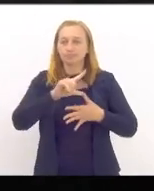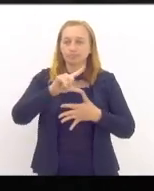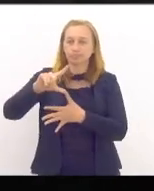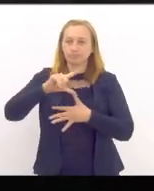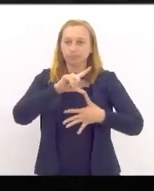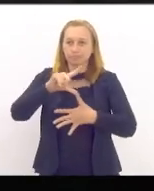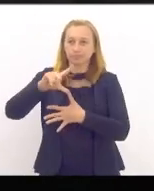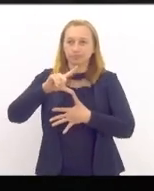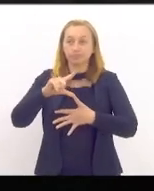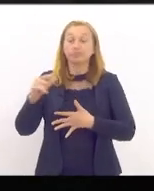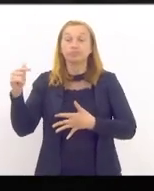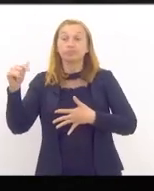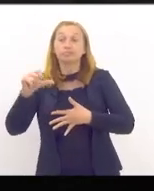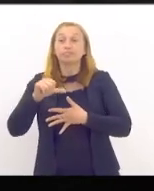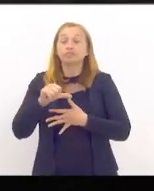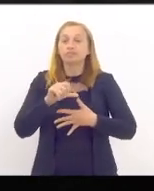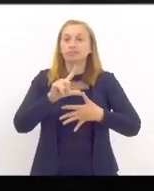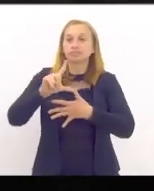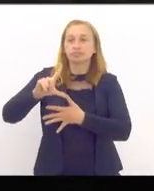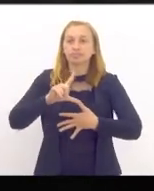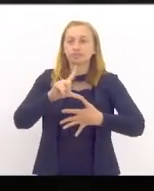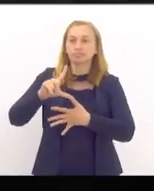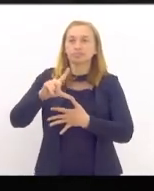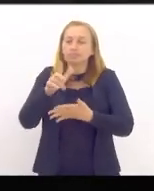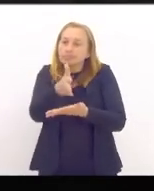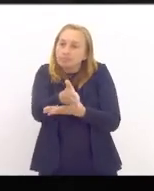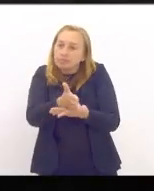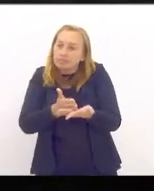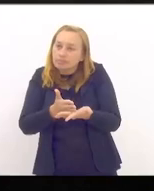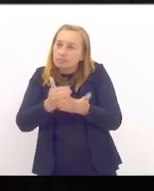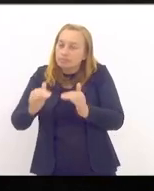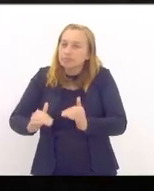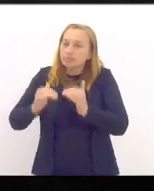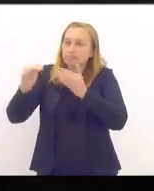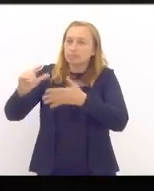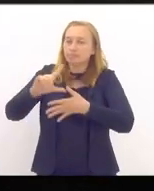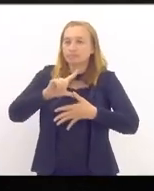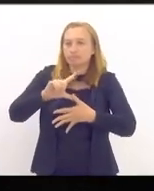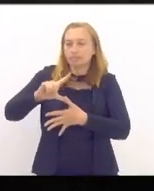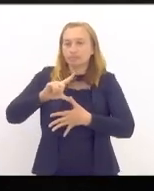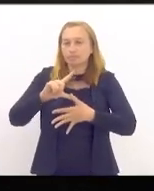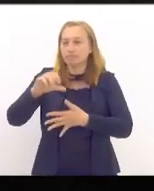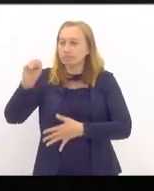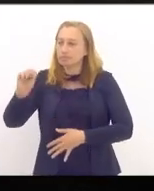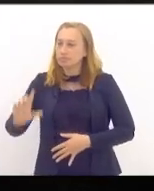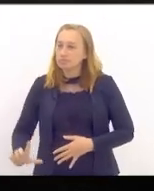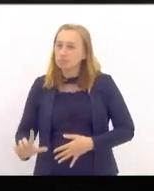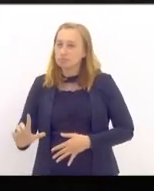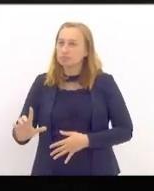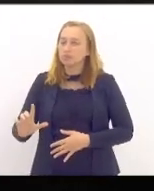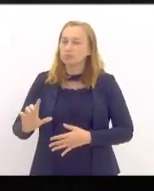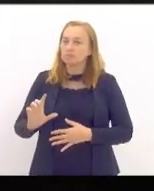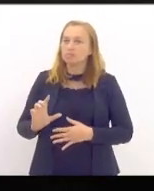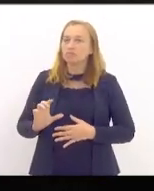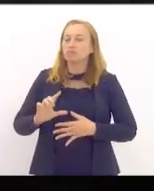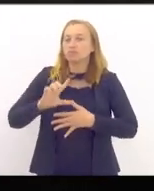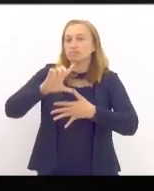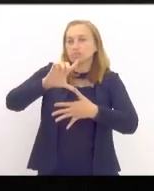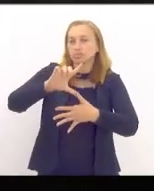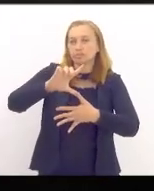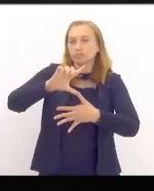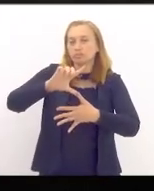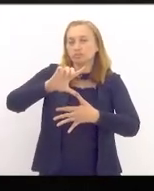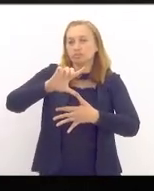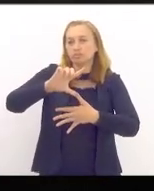na América a subdivisão América do Sul América Central Caribe eu era